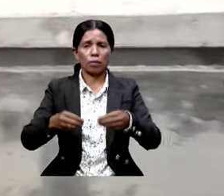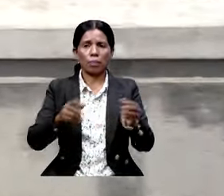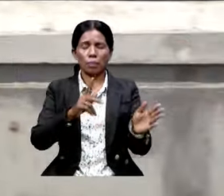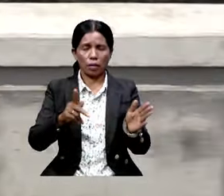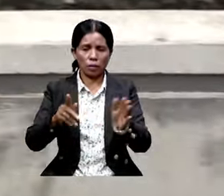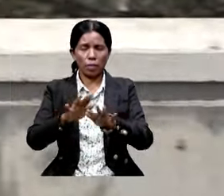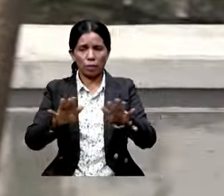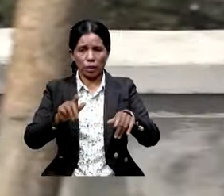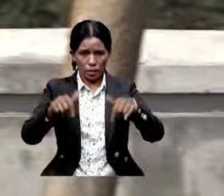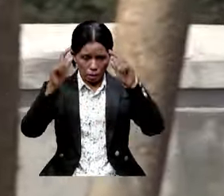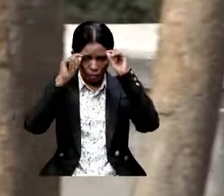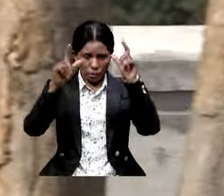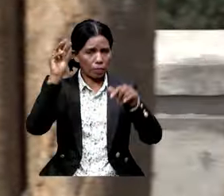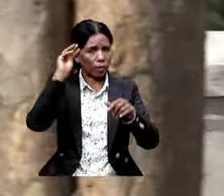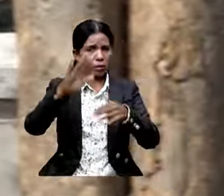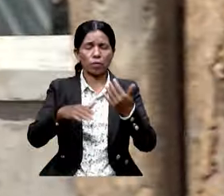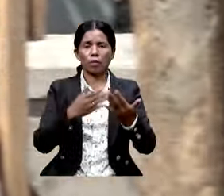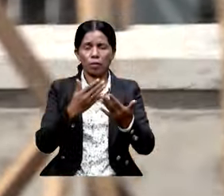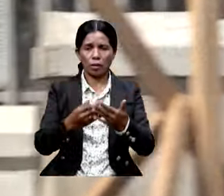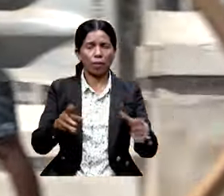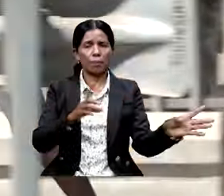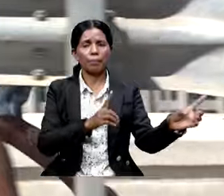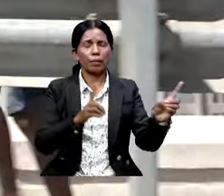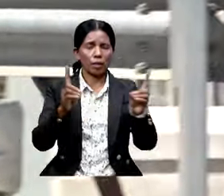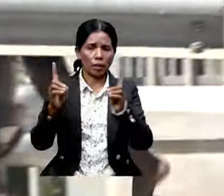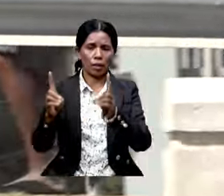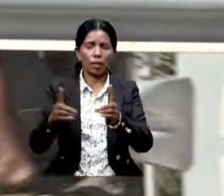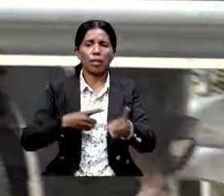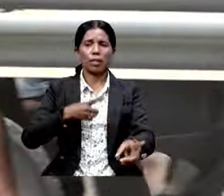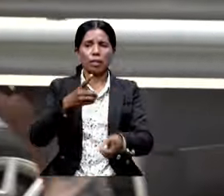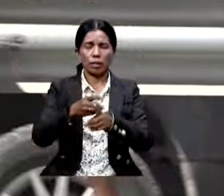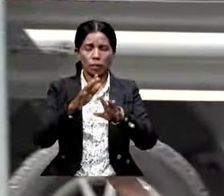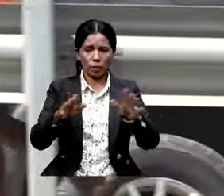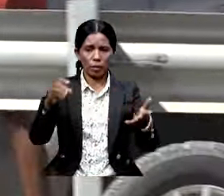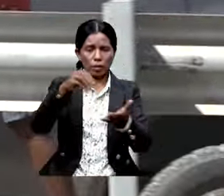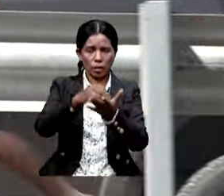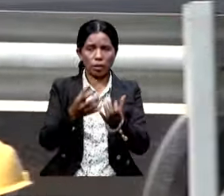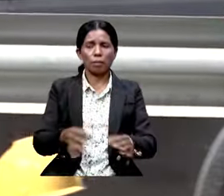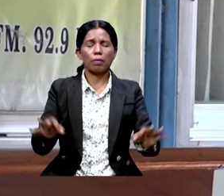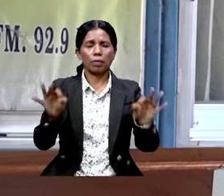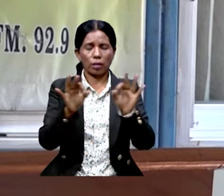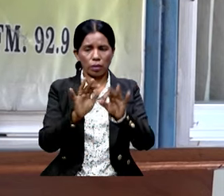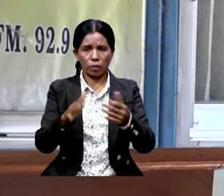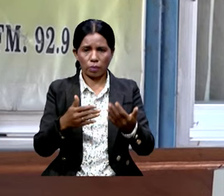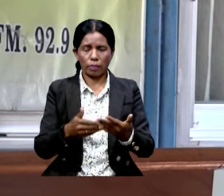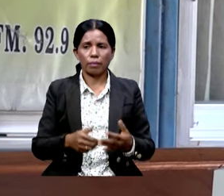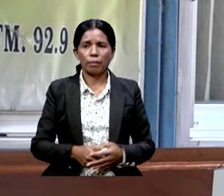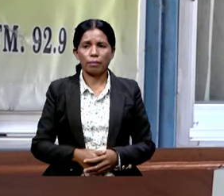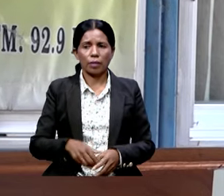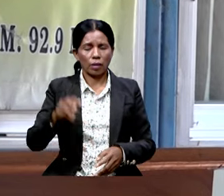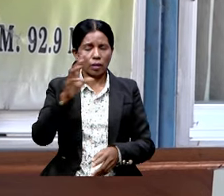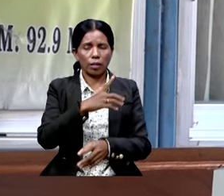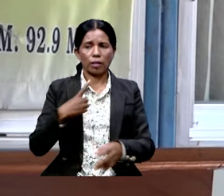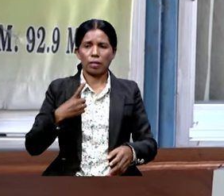Timor-Leste, ato ministério relevante exira nebe implementa convenção direito labar, beletau e a prioridade no consideração. Distintos deputados